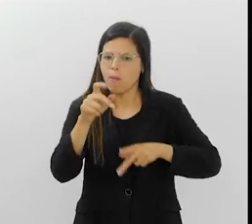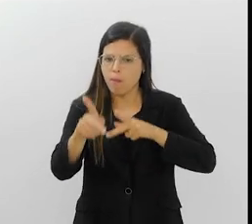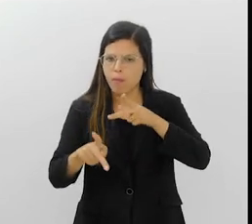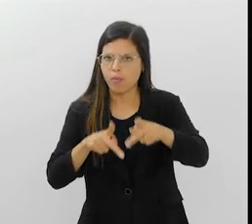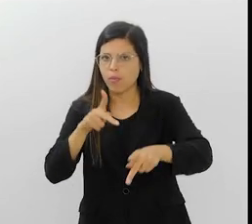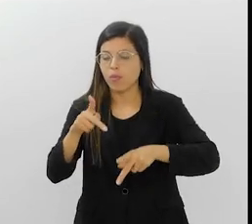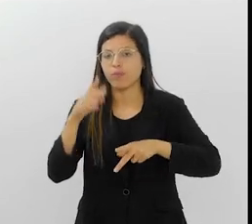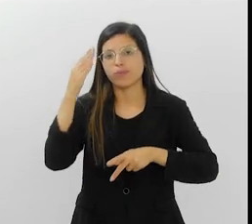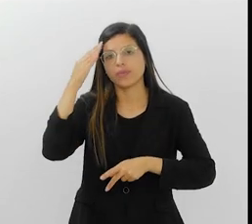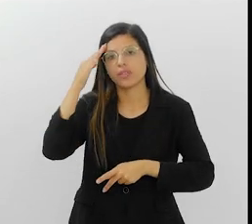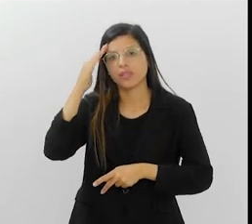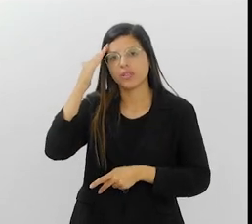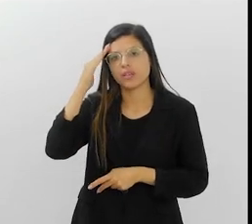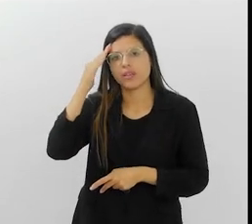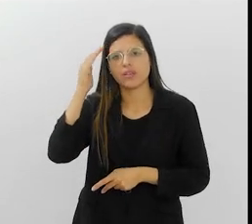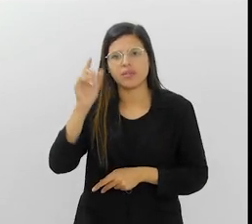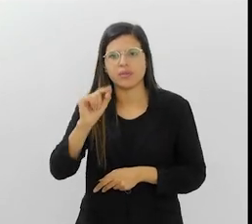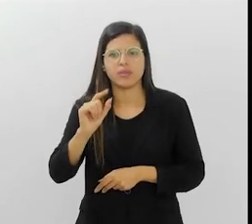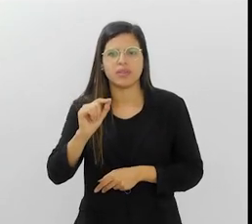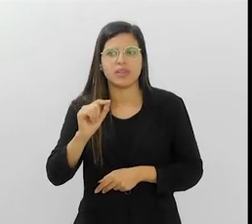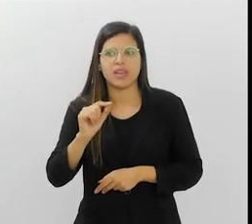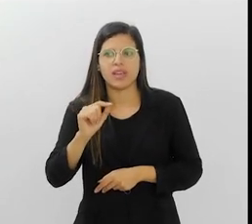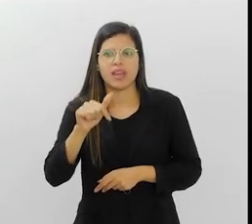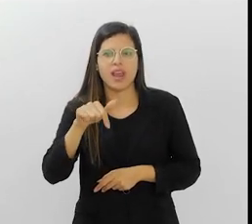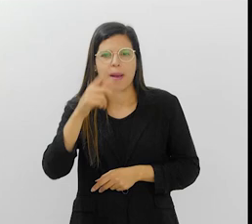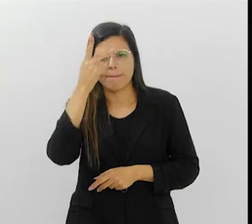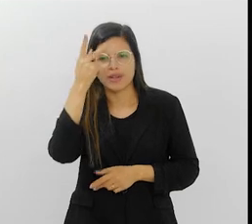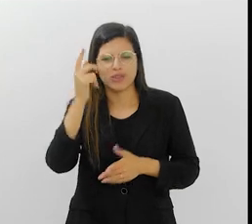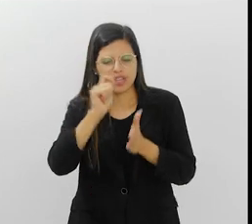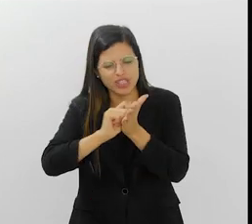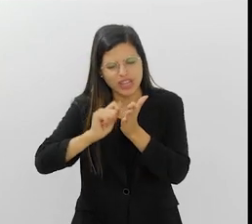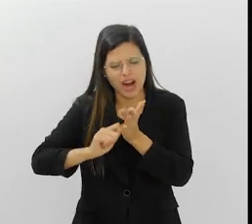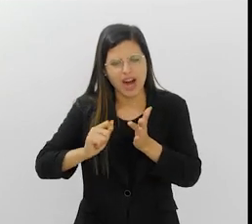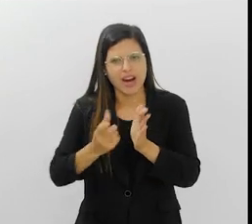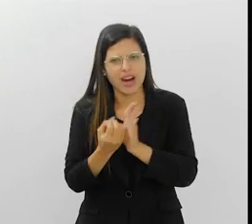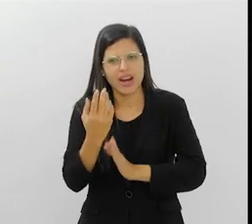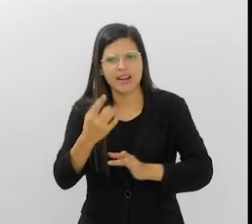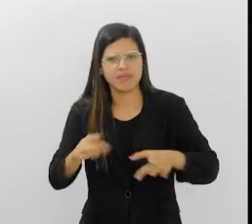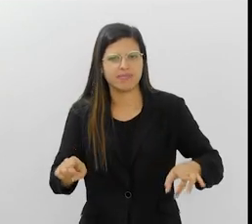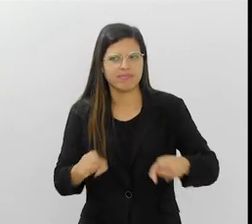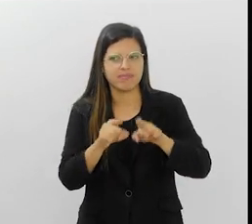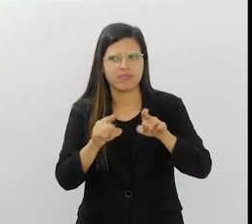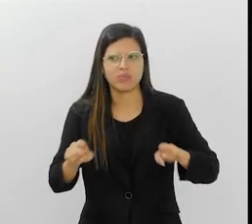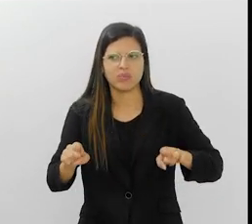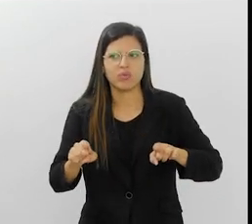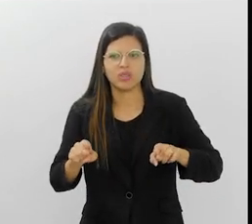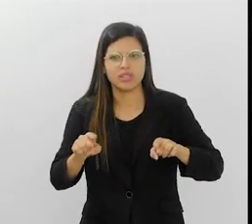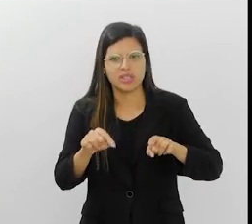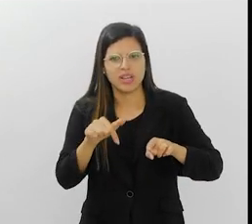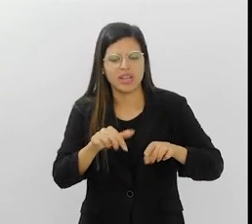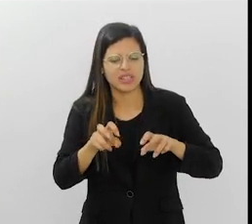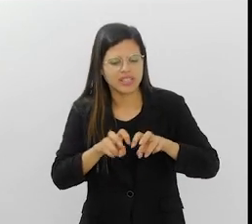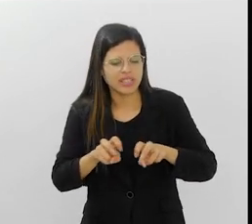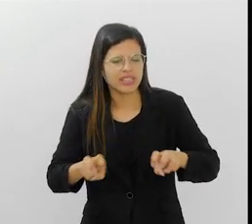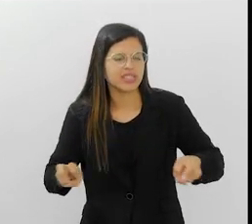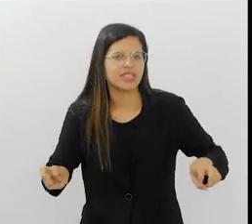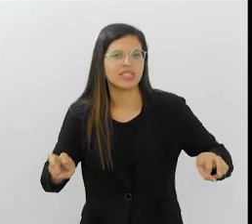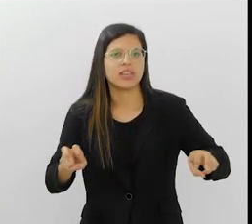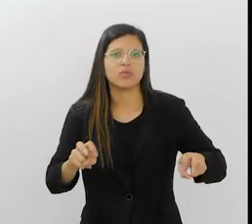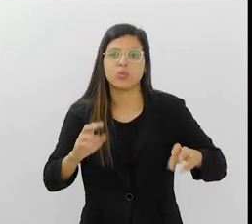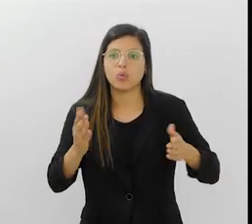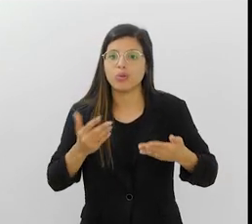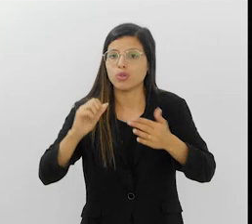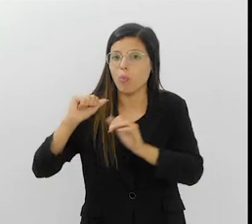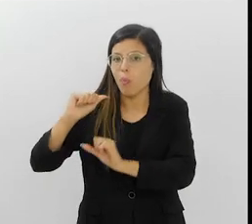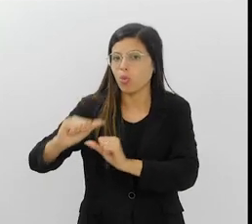que essa imagem que muitos têm do compositor de samba, que é aquele que está ali na mesa do bar, coisa e